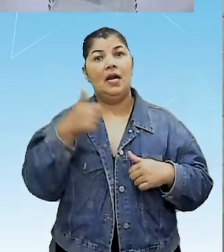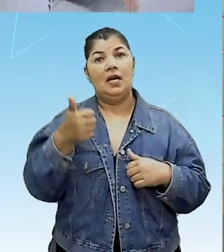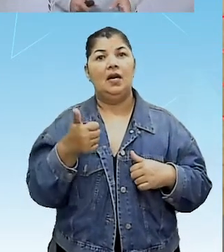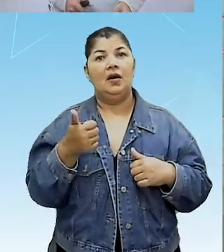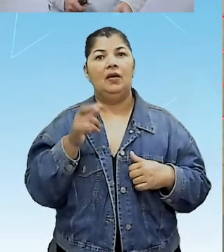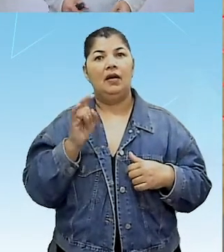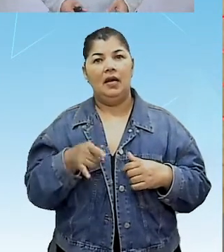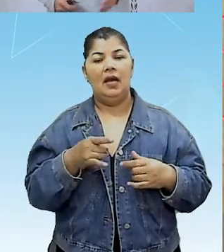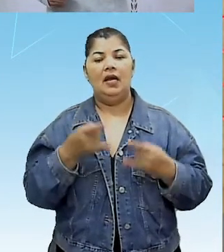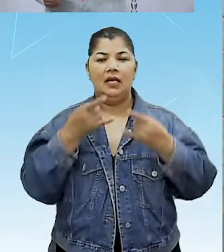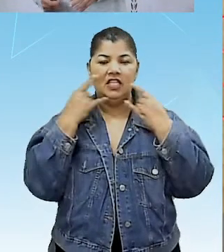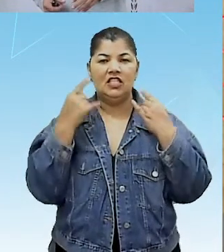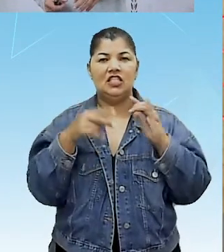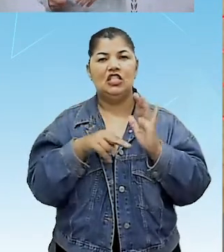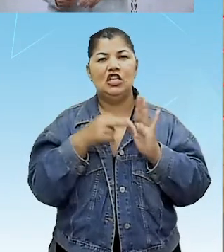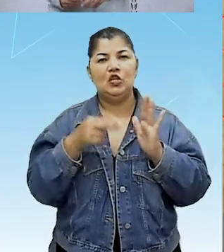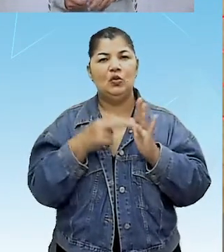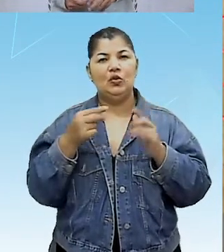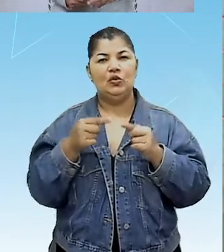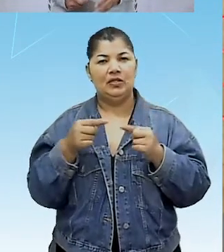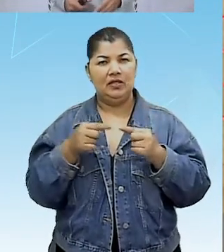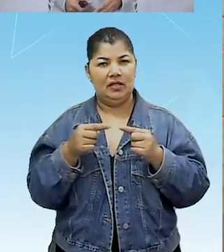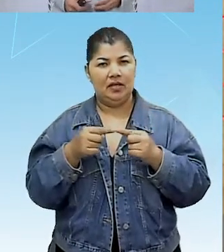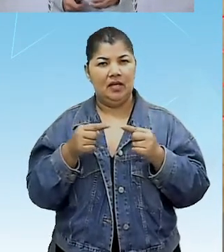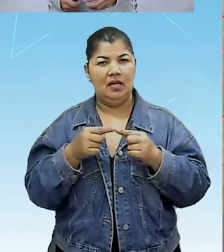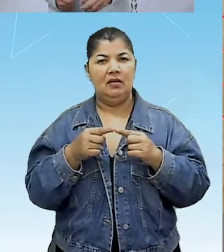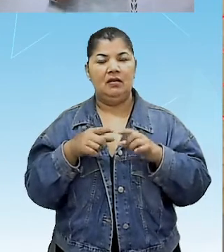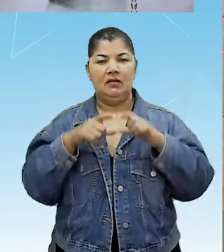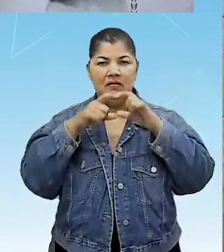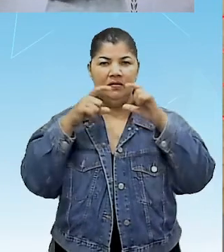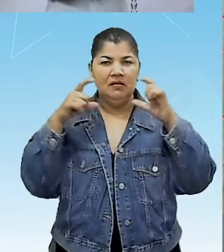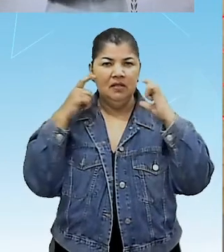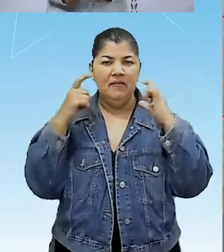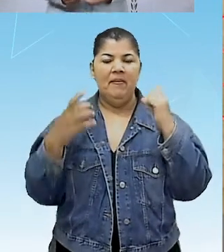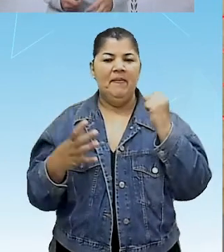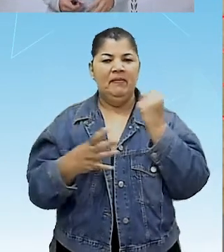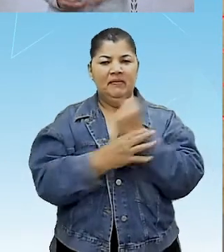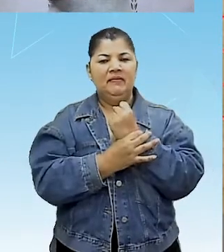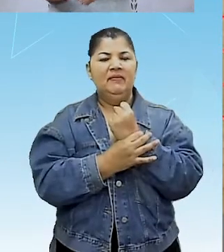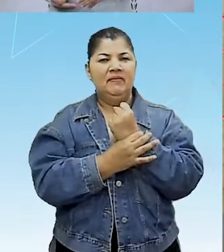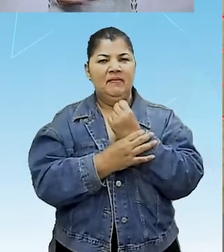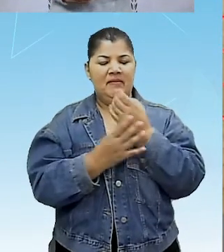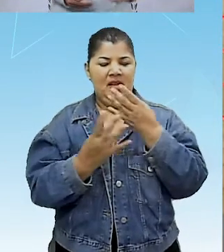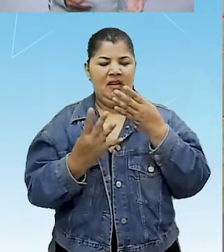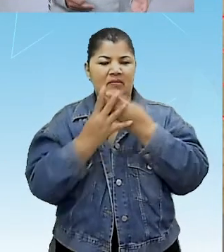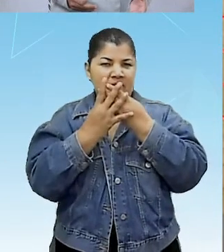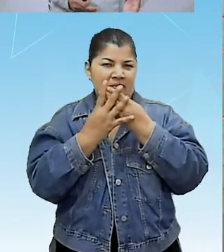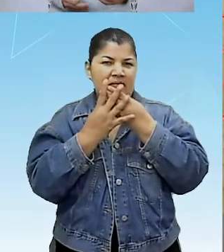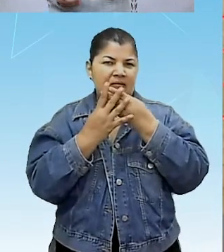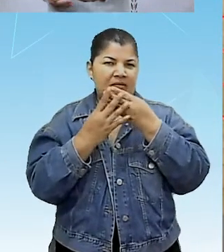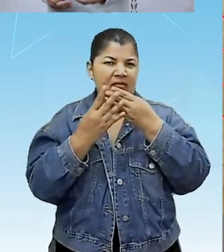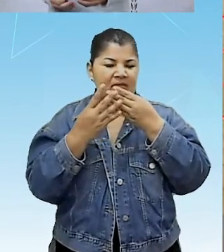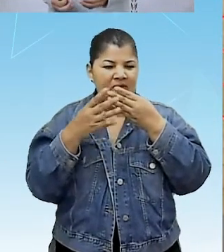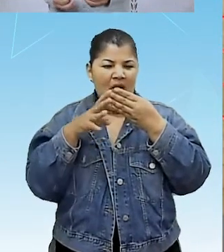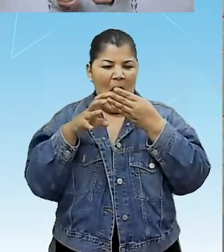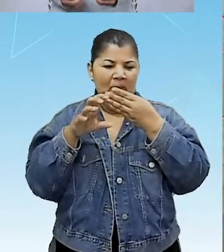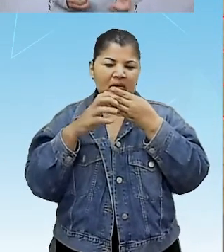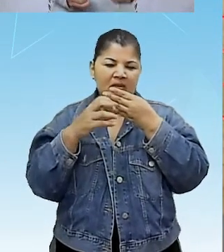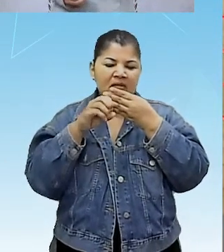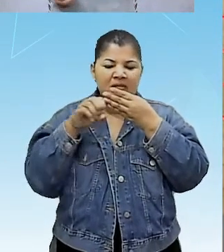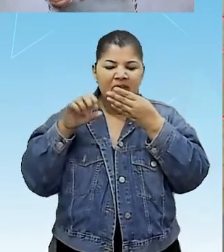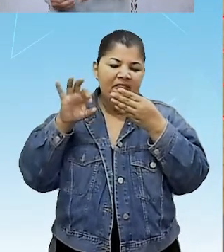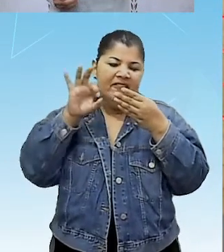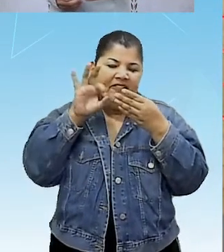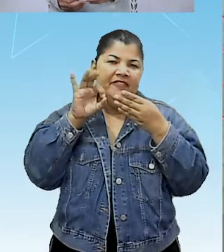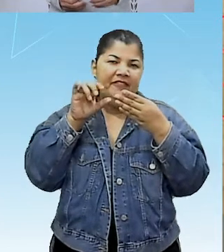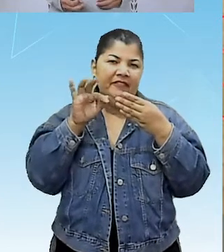máscara cirúrgica? É a máscara de proteção total, que tem os filtros? Sim, são essas máscaras porque elas protegem